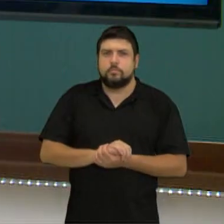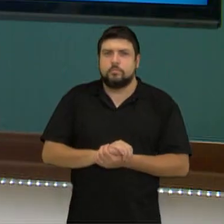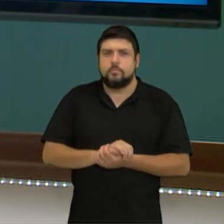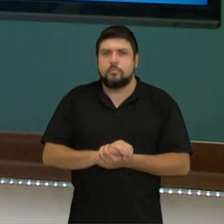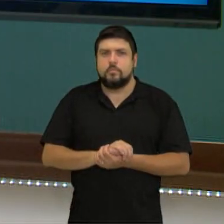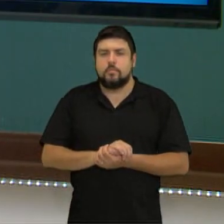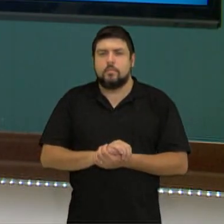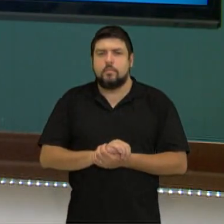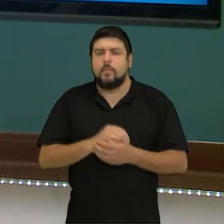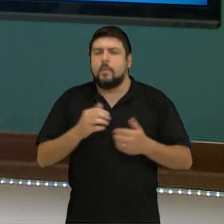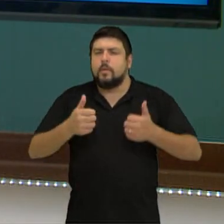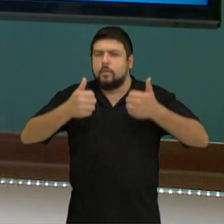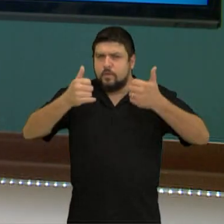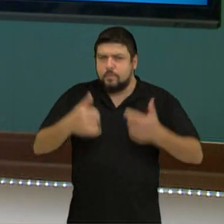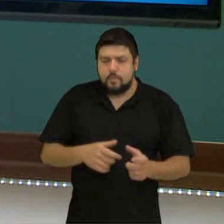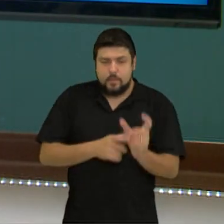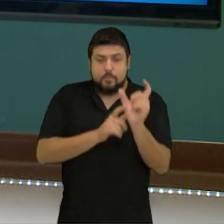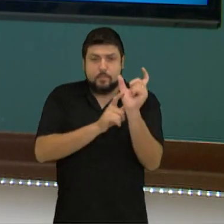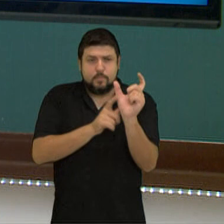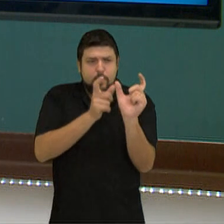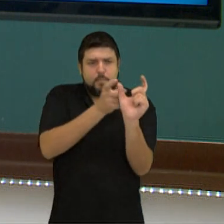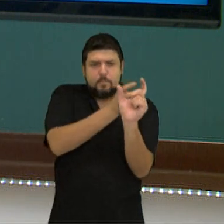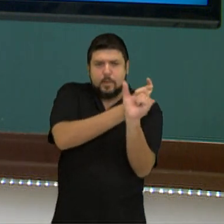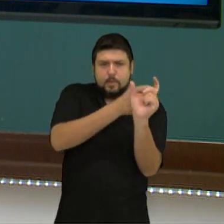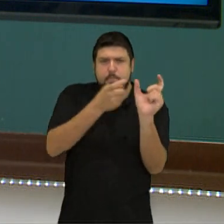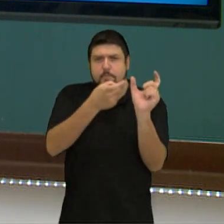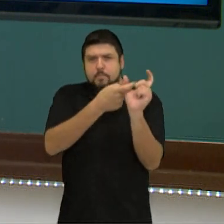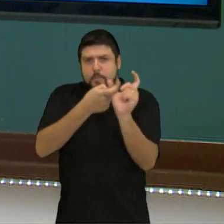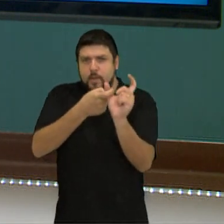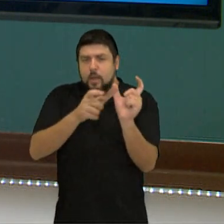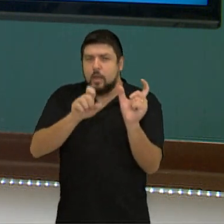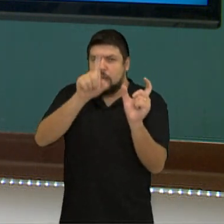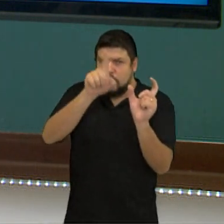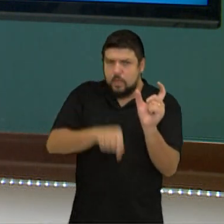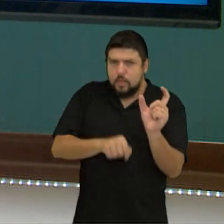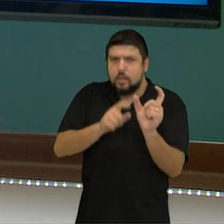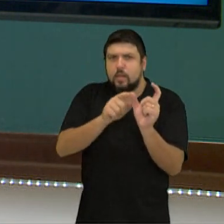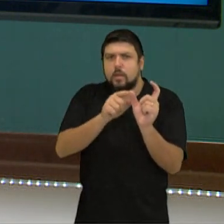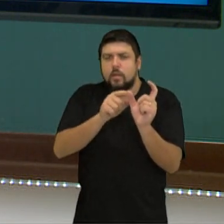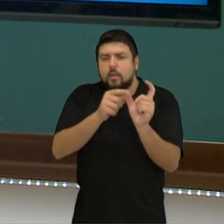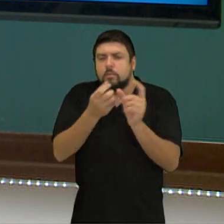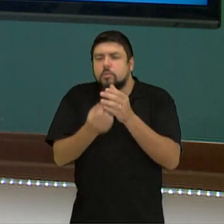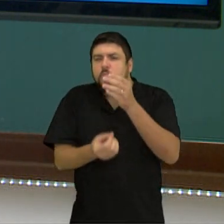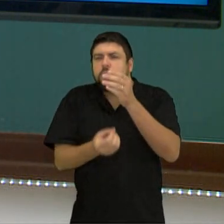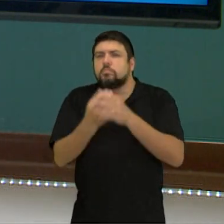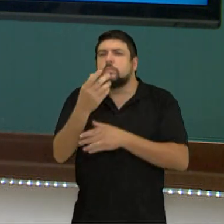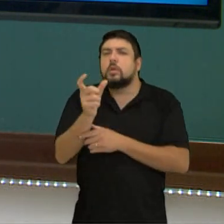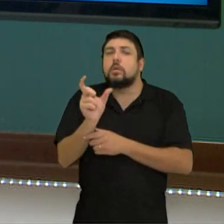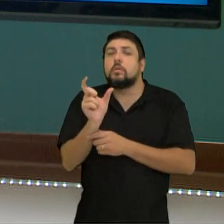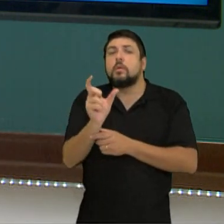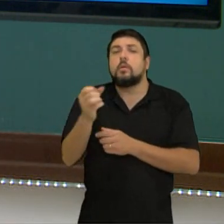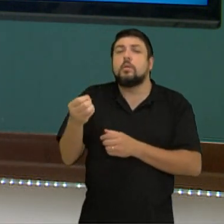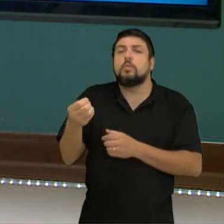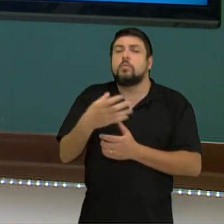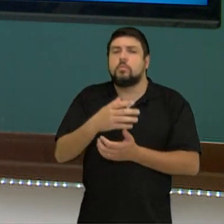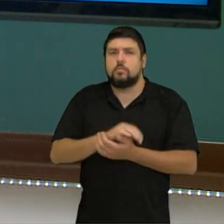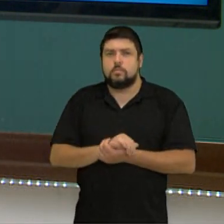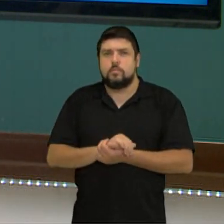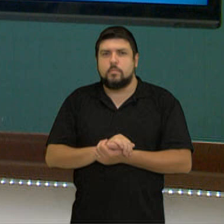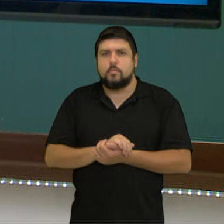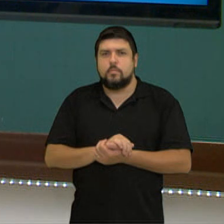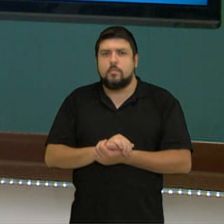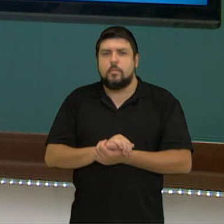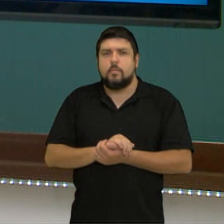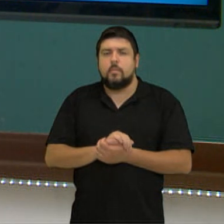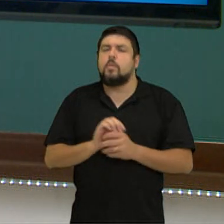sobre prefixos e sufixos, a gente está falando sobre formação de palavras. É muito interessante a gente falar sobre esse assunto porque, consequentemente, a